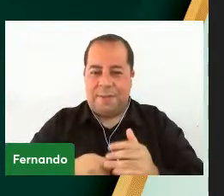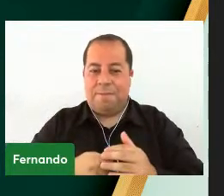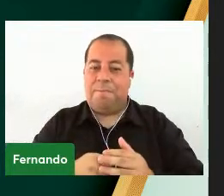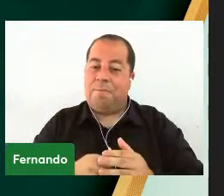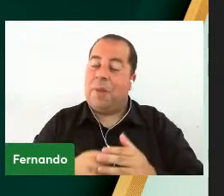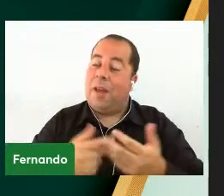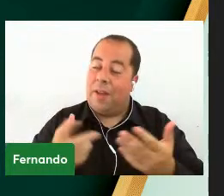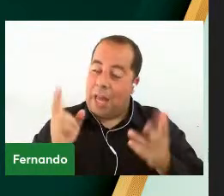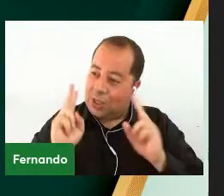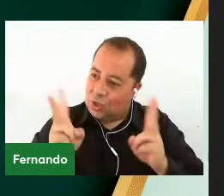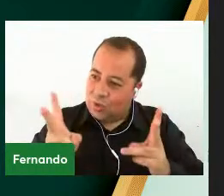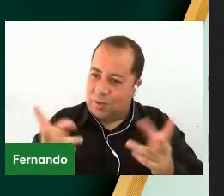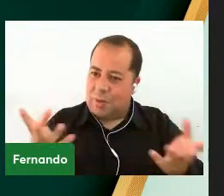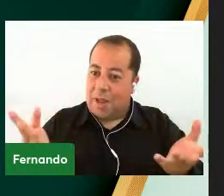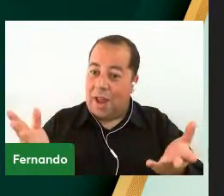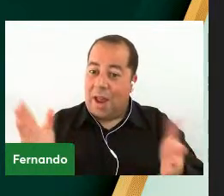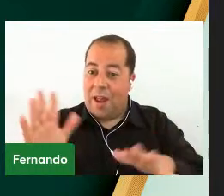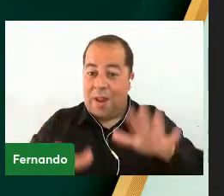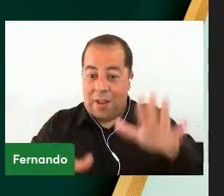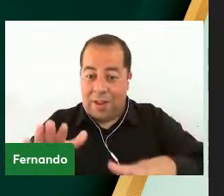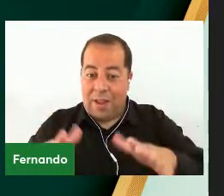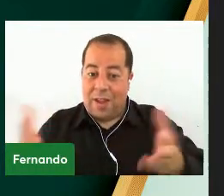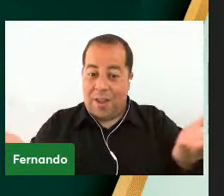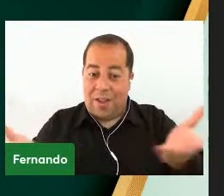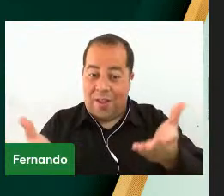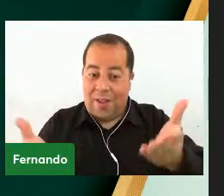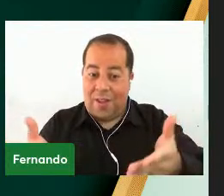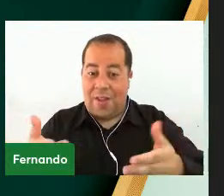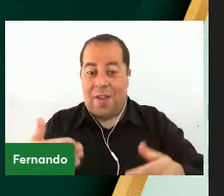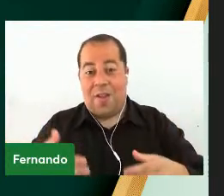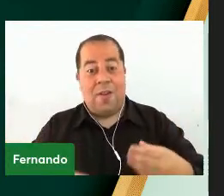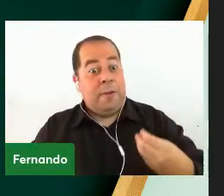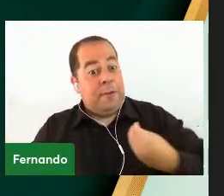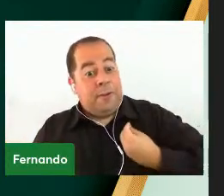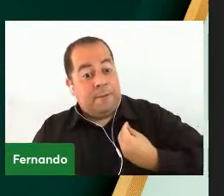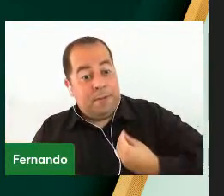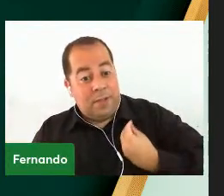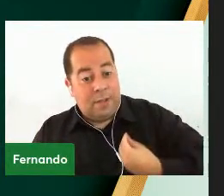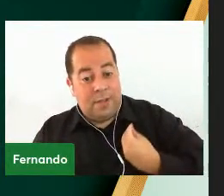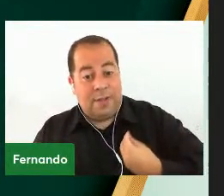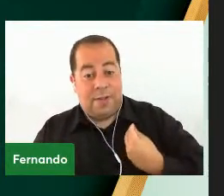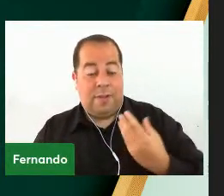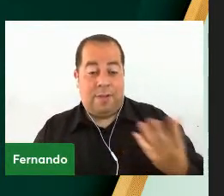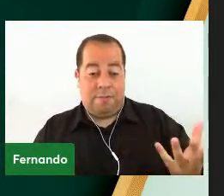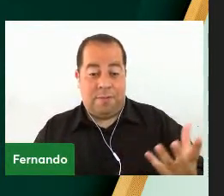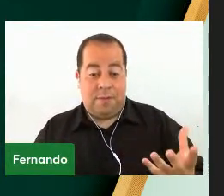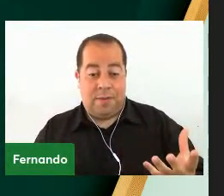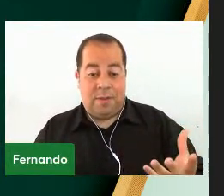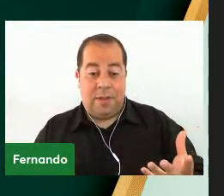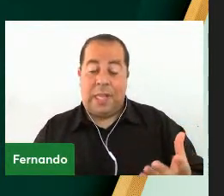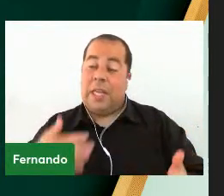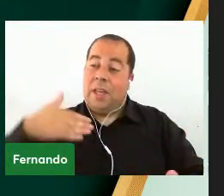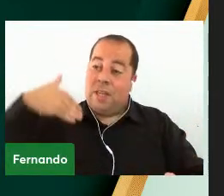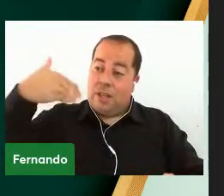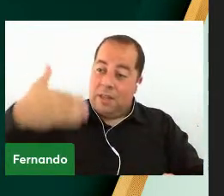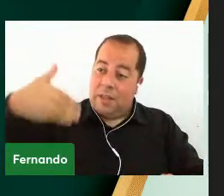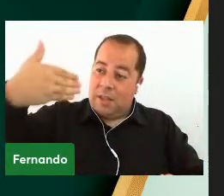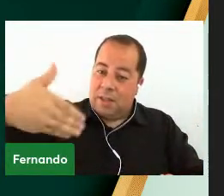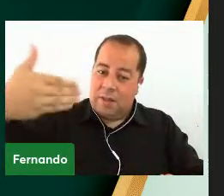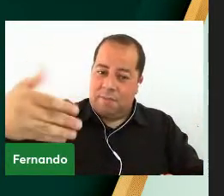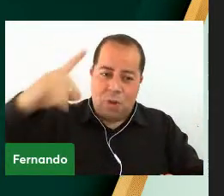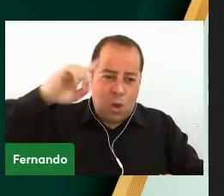alguns momentos, agora, entrincheirados nos livros, amanhã, e assim continuamente nas batalhas da